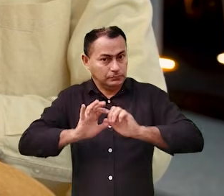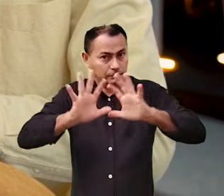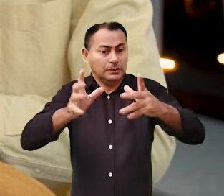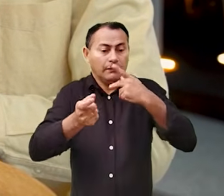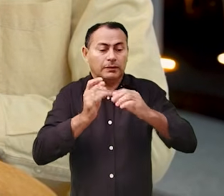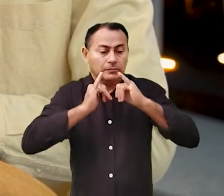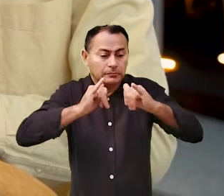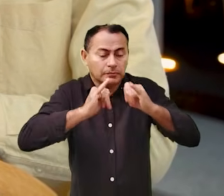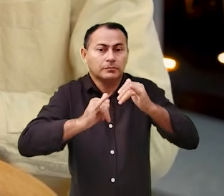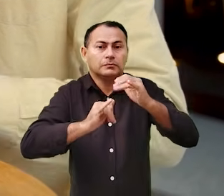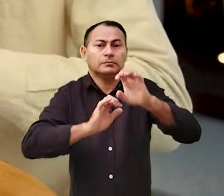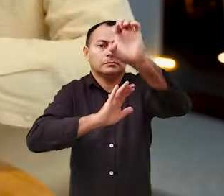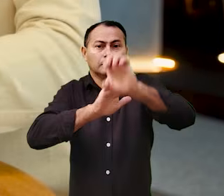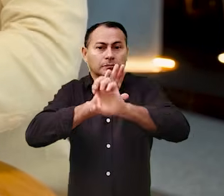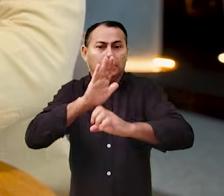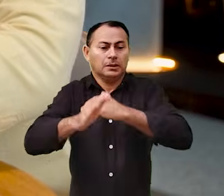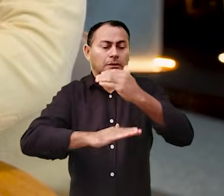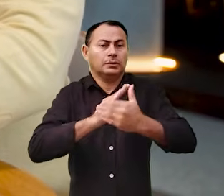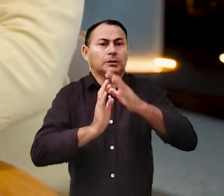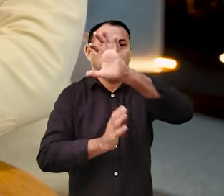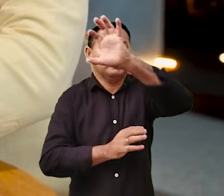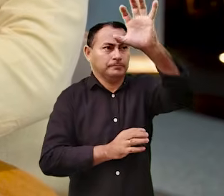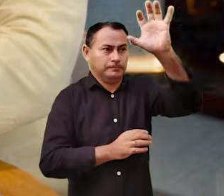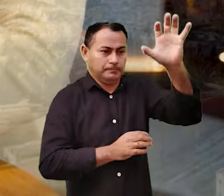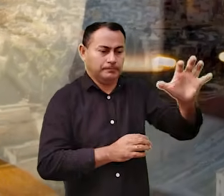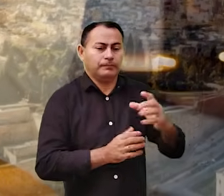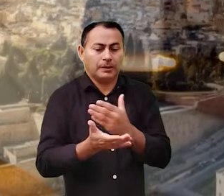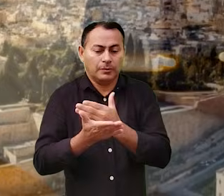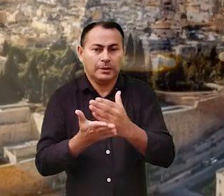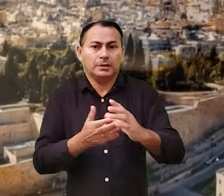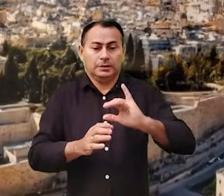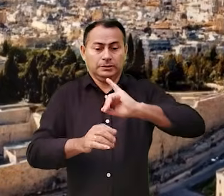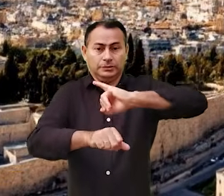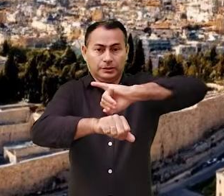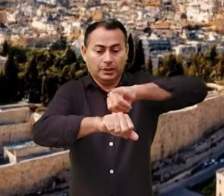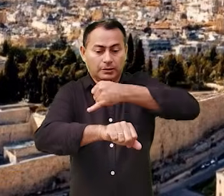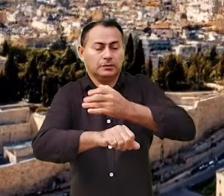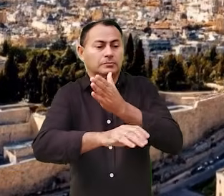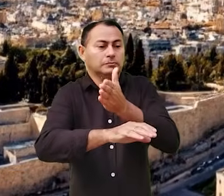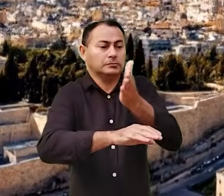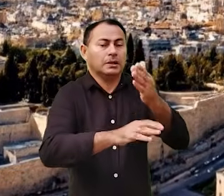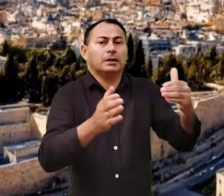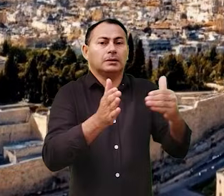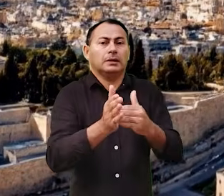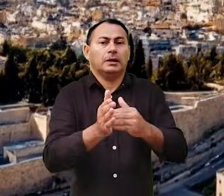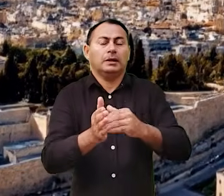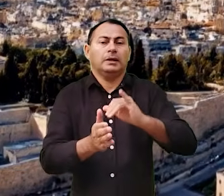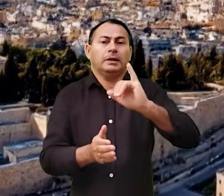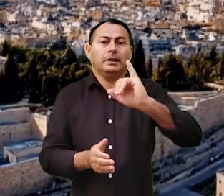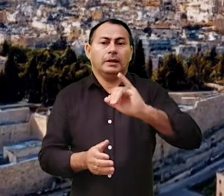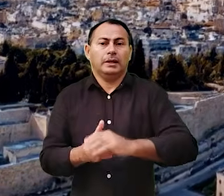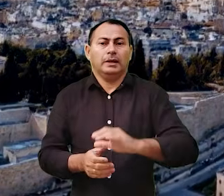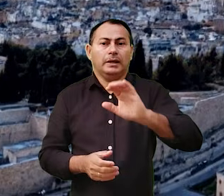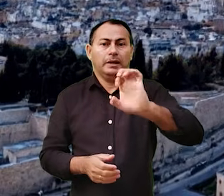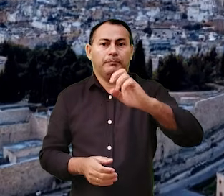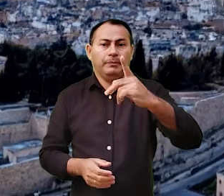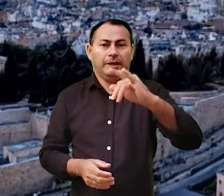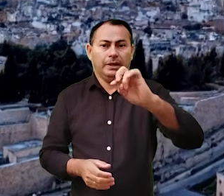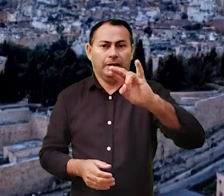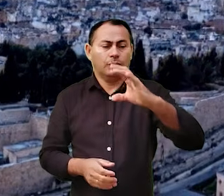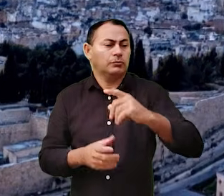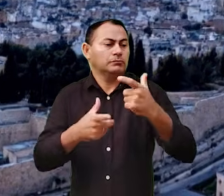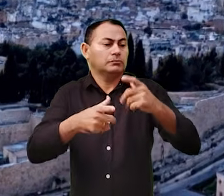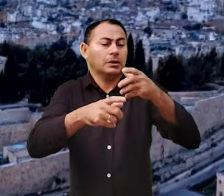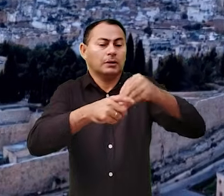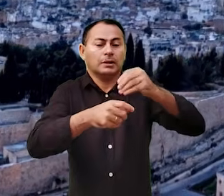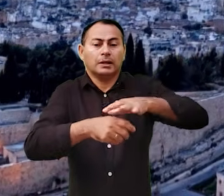Ele afirmou que tinha pregado o Evangelho em todas as regiões, começando em Jerusalém e arredores até Ilírico, e que não havia